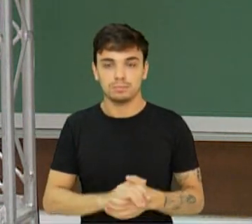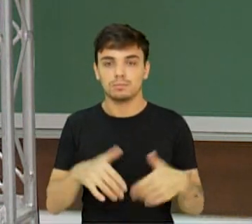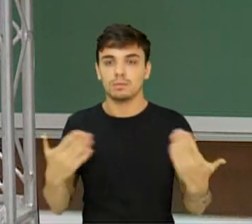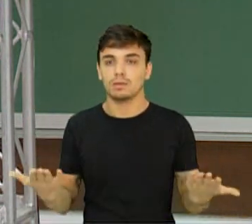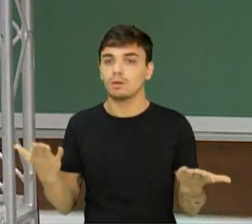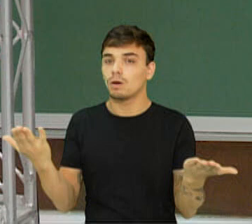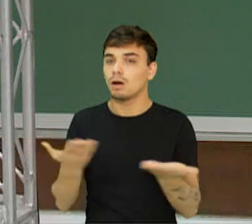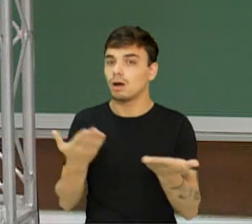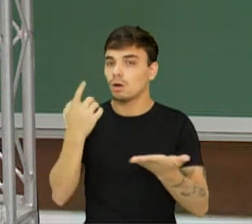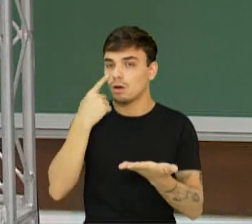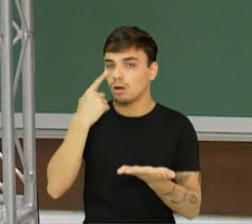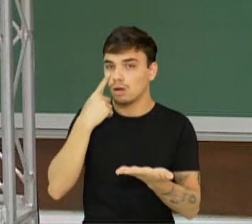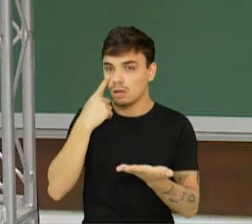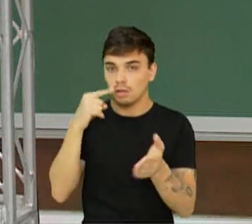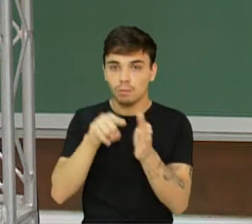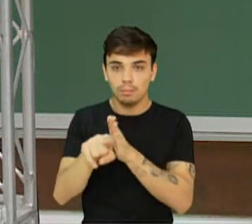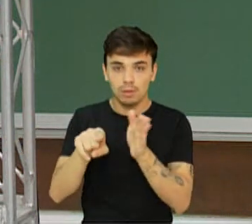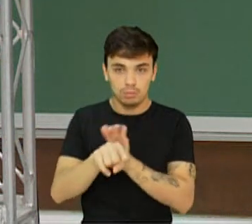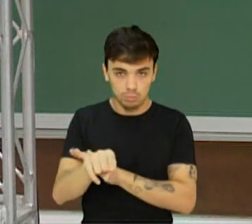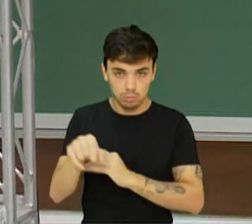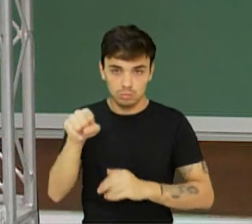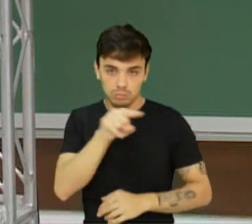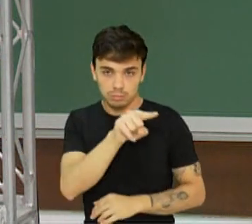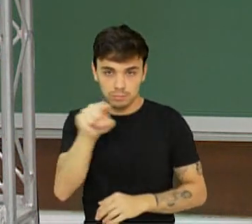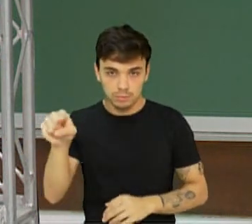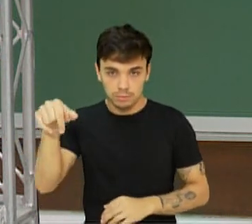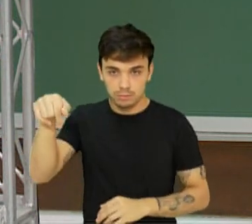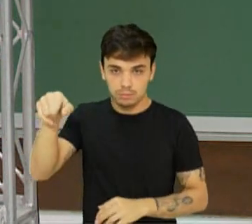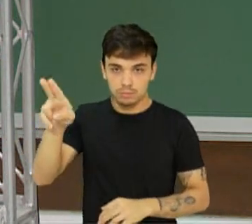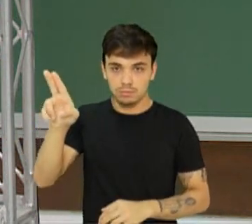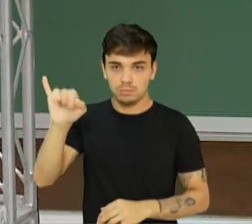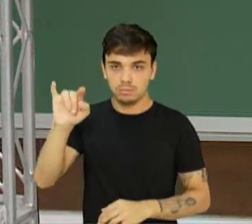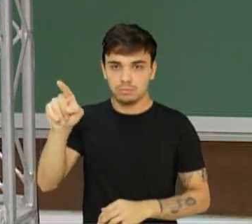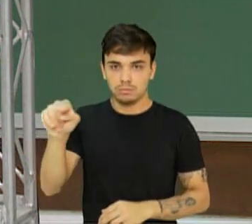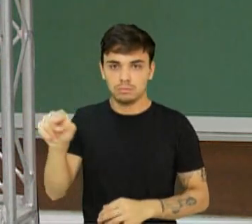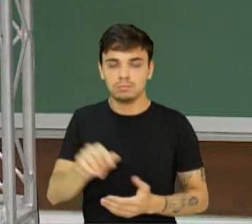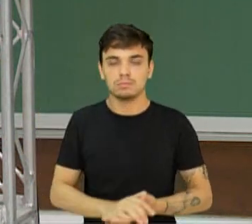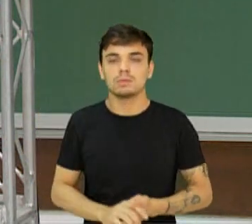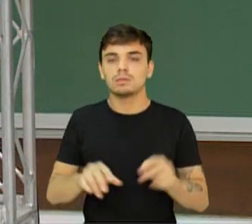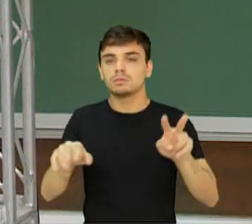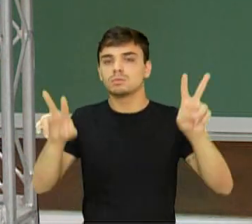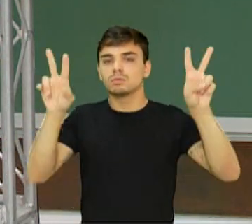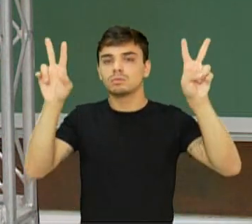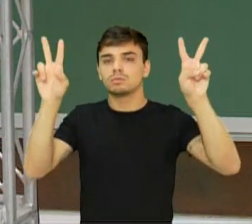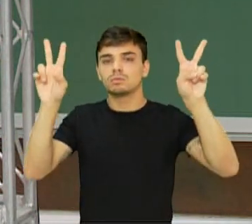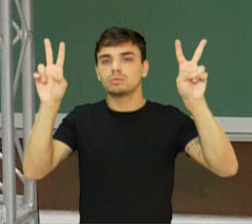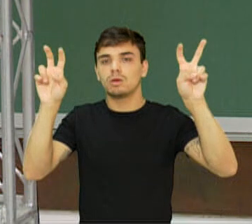Bom, vamos agora fazer uma questãozinha, um quiz, sobre